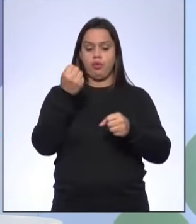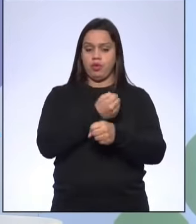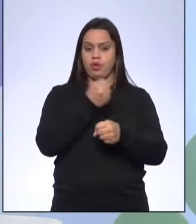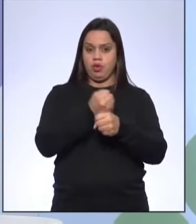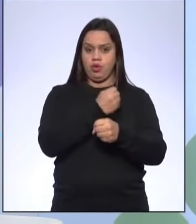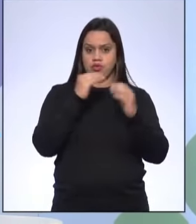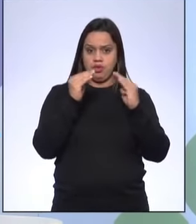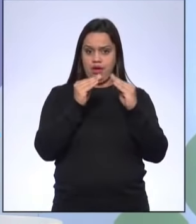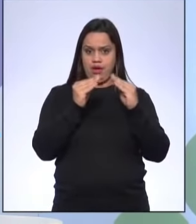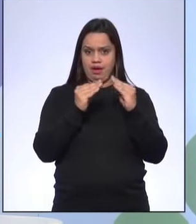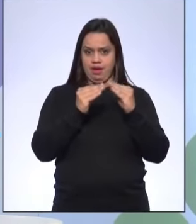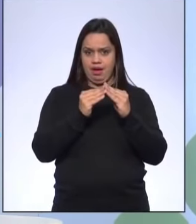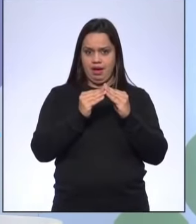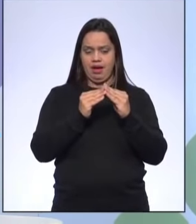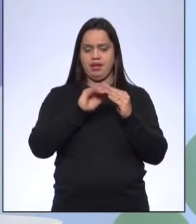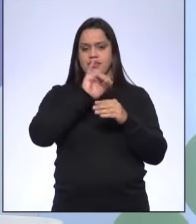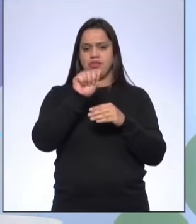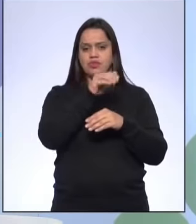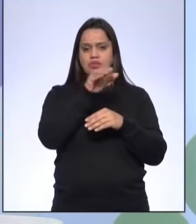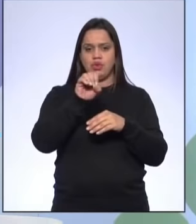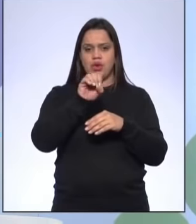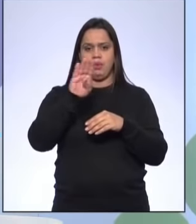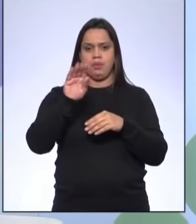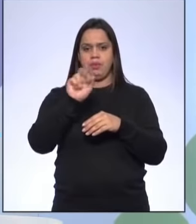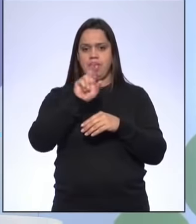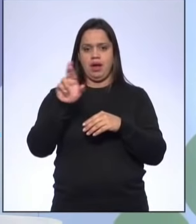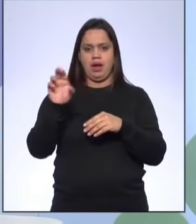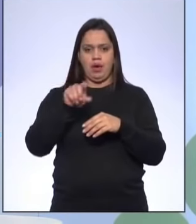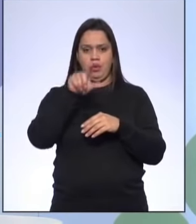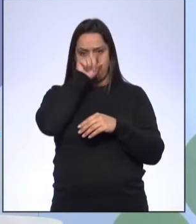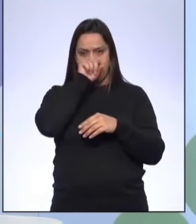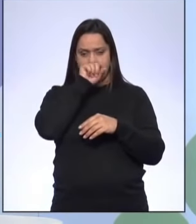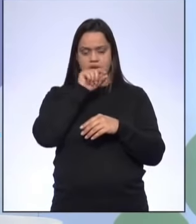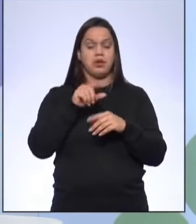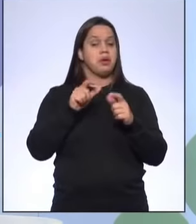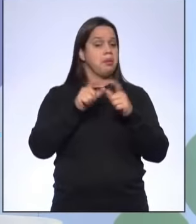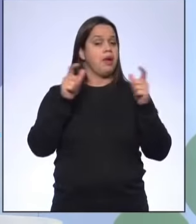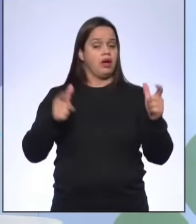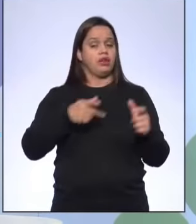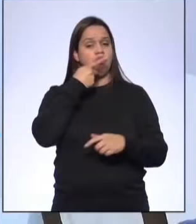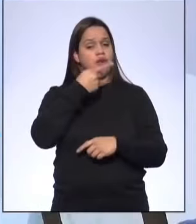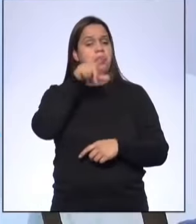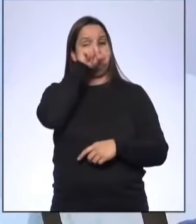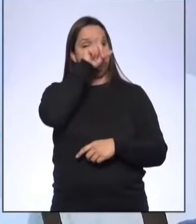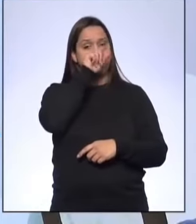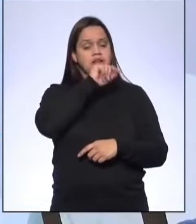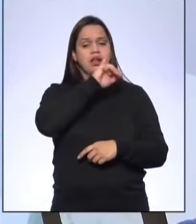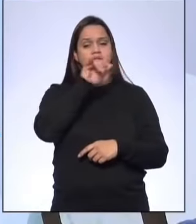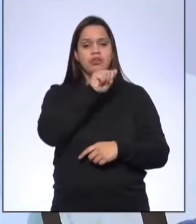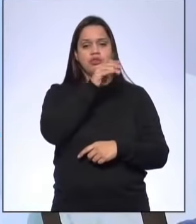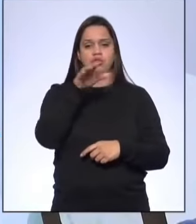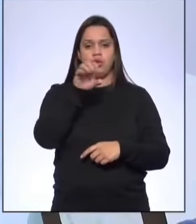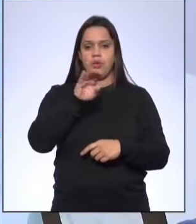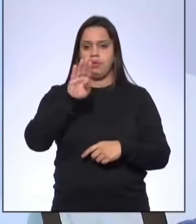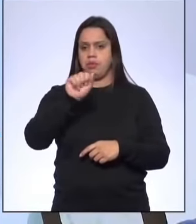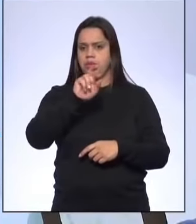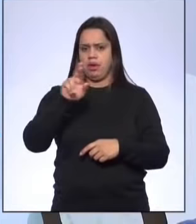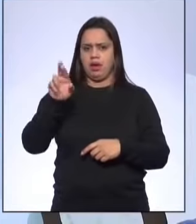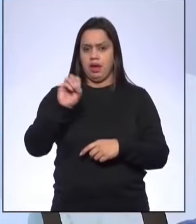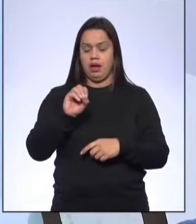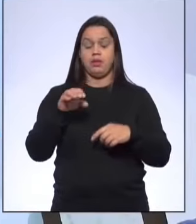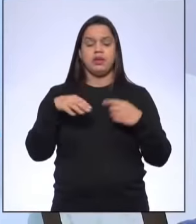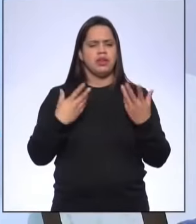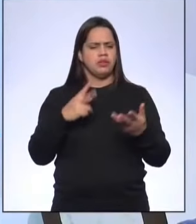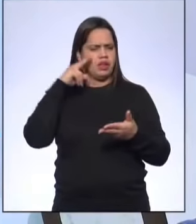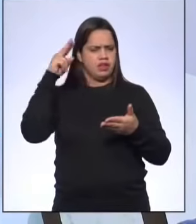o gabriel também sobre o joão-de-barro mas ele está respondendo mesmo joão de barro olha aí foi esse é o assunto mesmo vocês